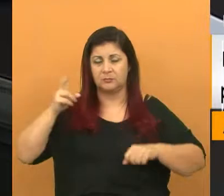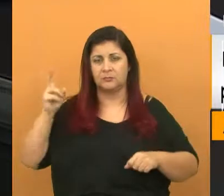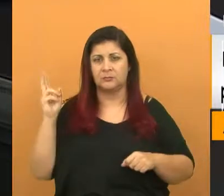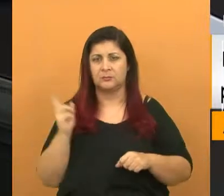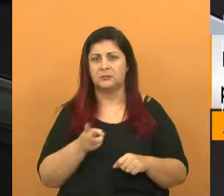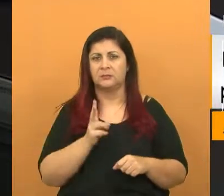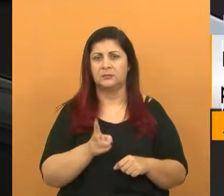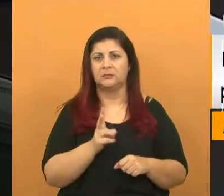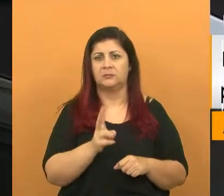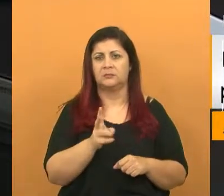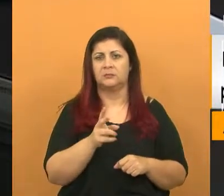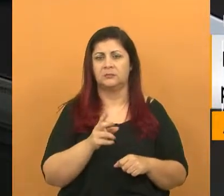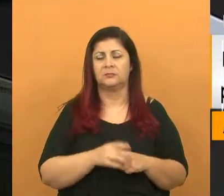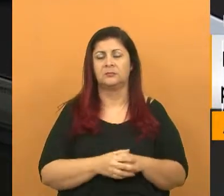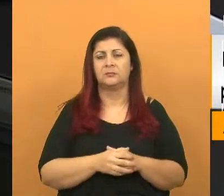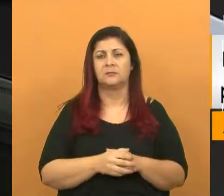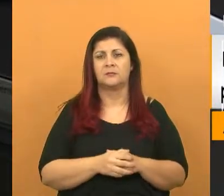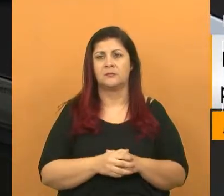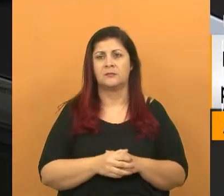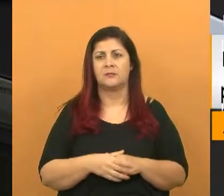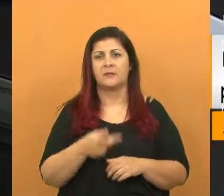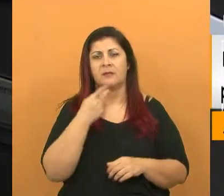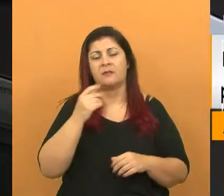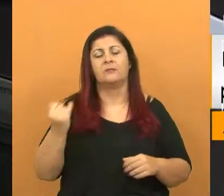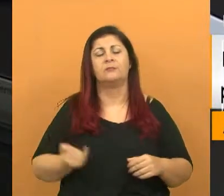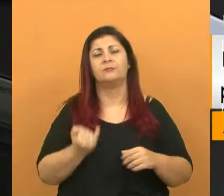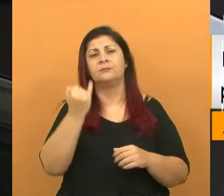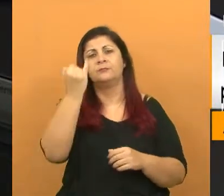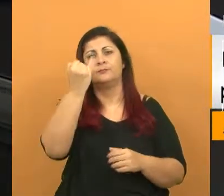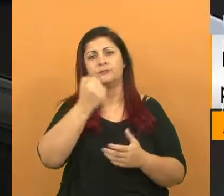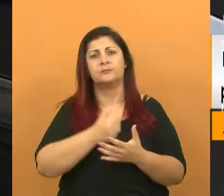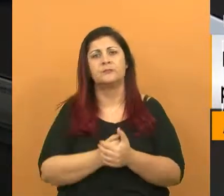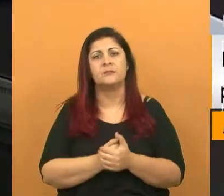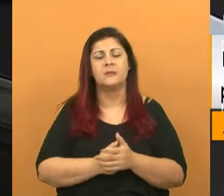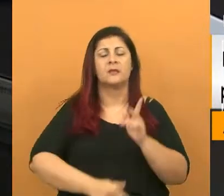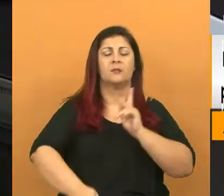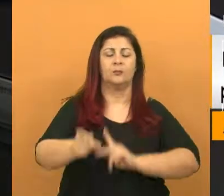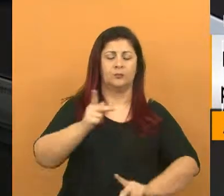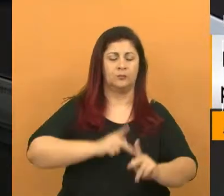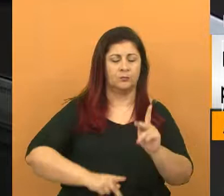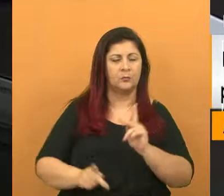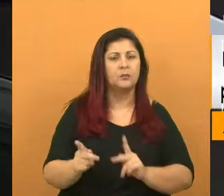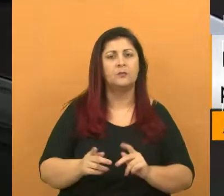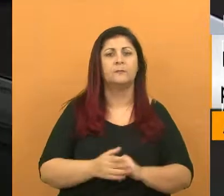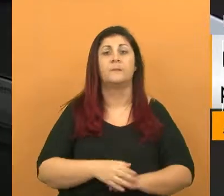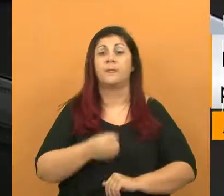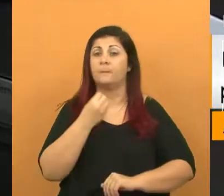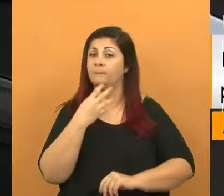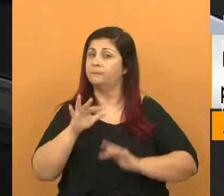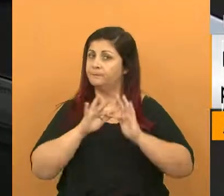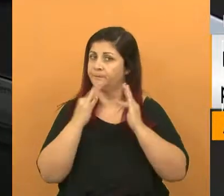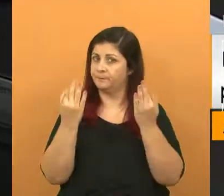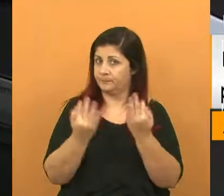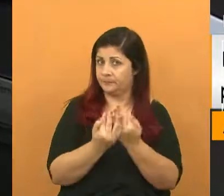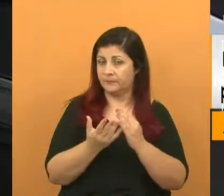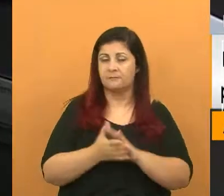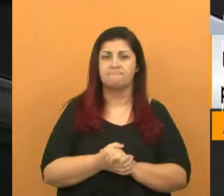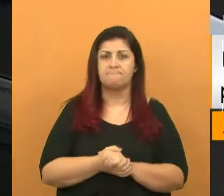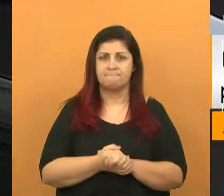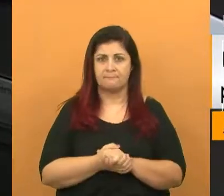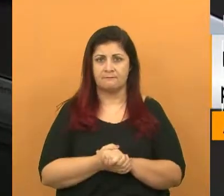sempre vai valorizar a população, vai valorizar as famílias e